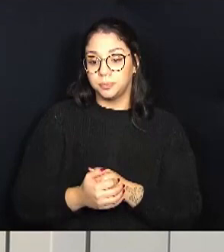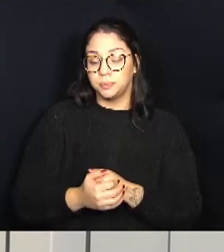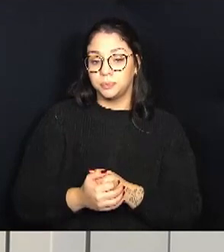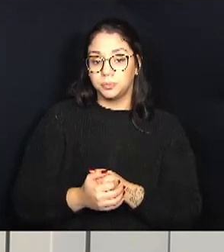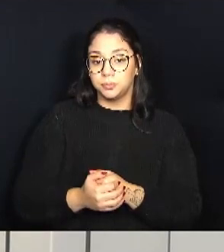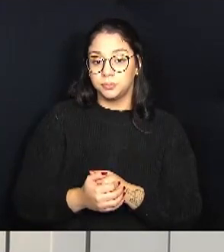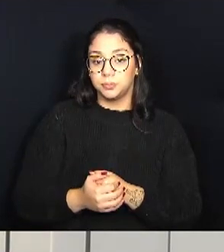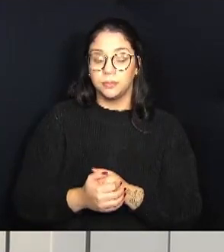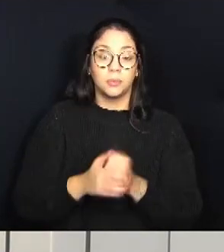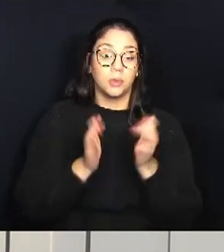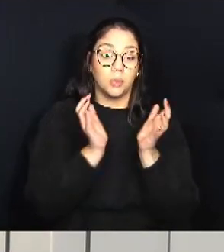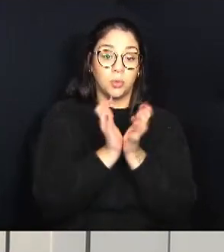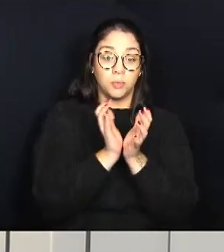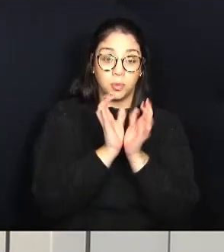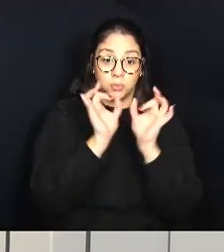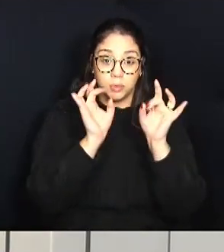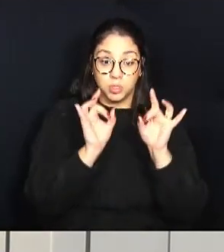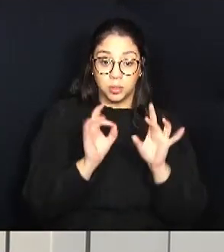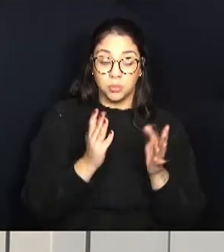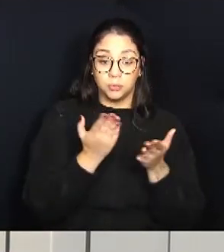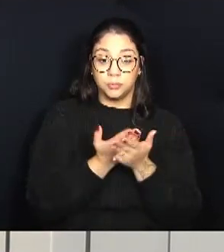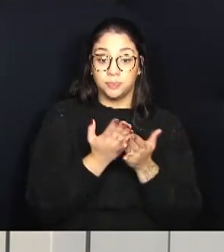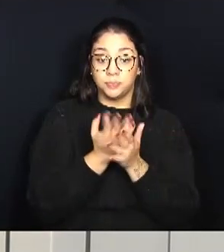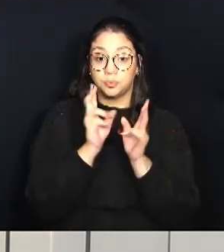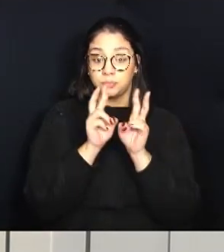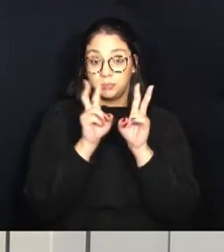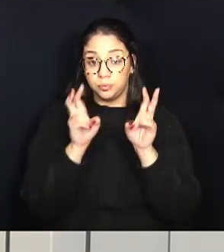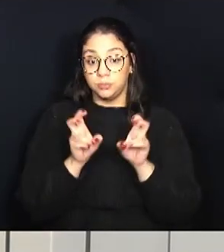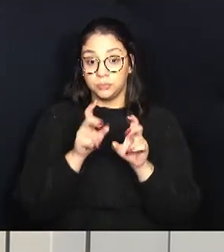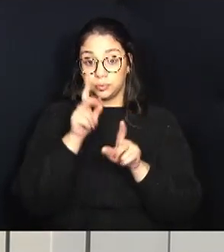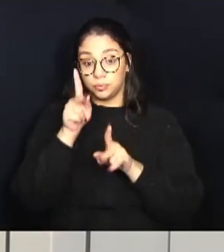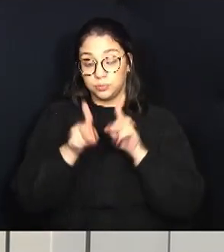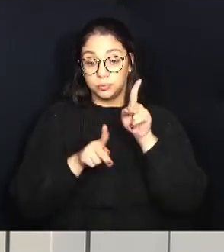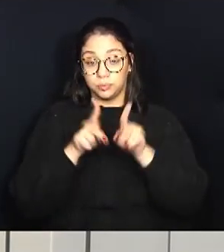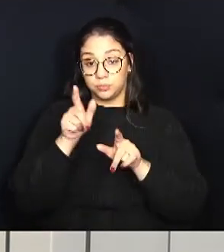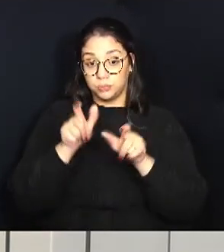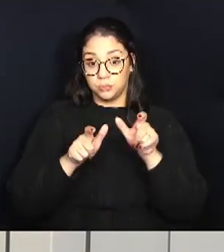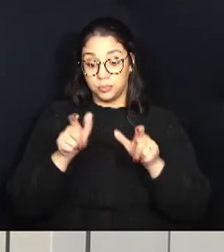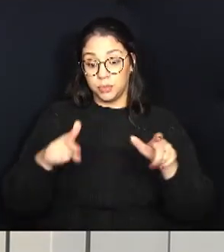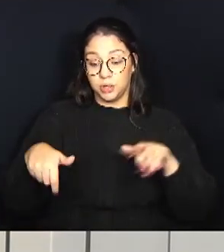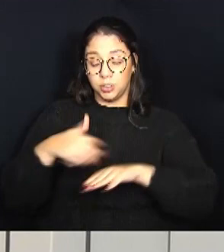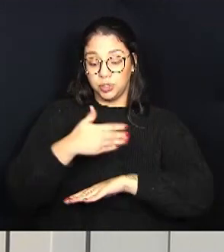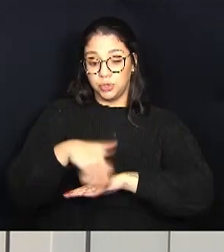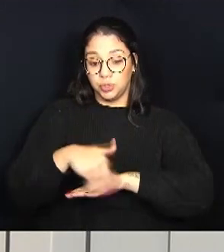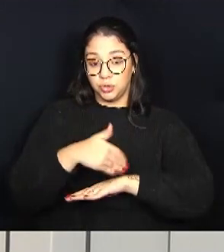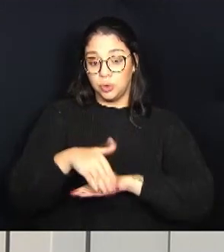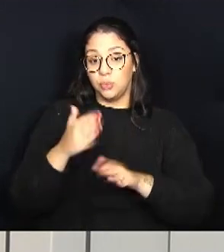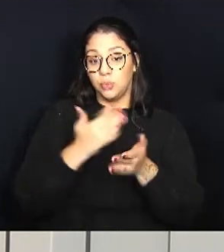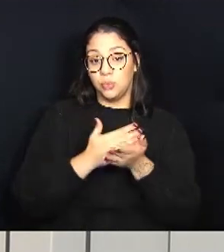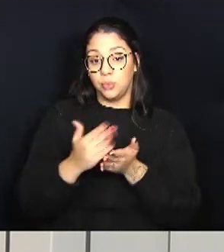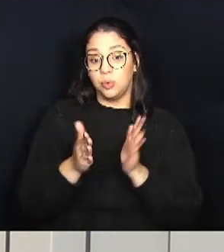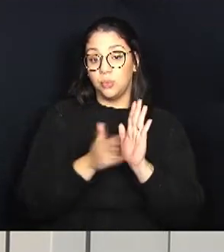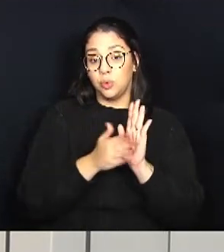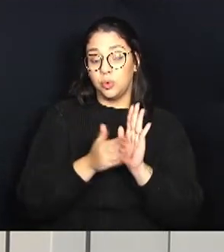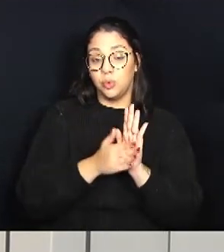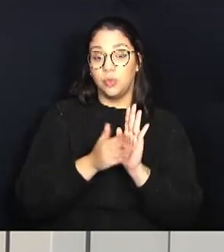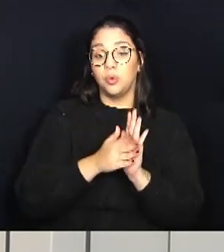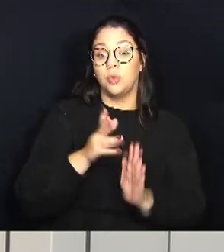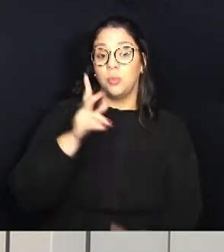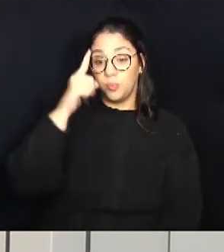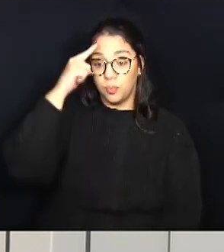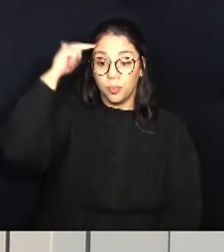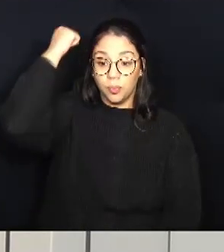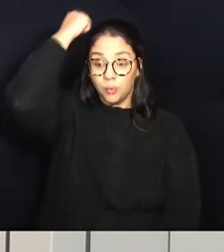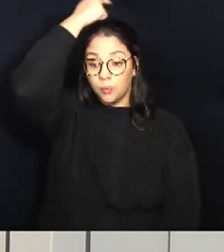A Comissão Especial de Estudos sobre População em Situação de Rua, iniciativa do vereador Paulo Gaspar, se